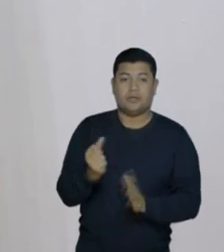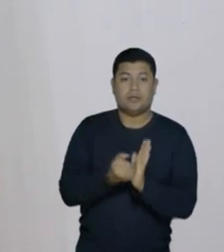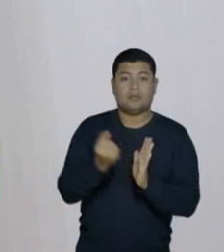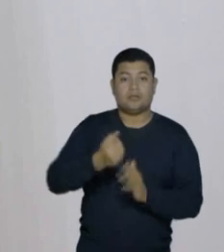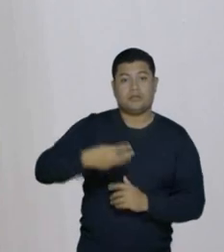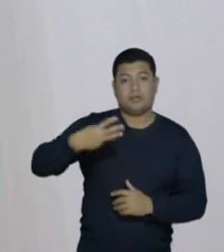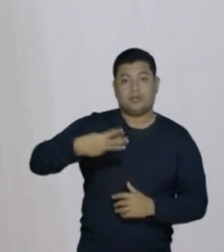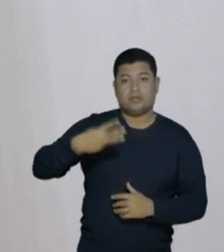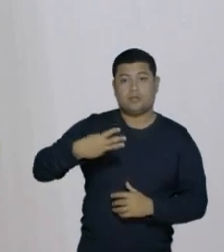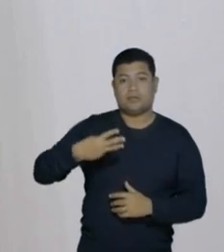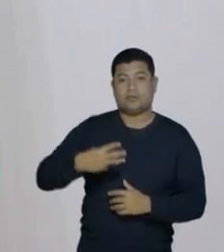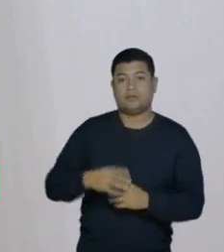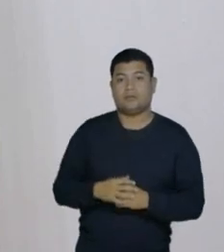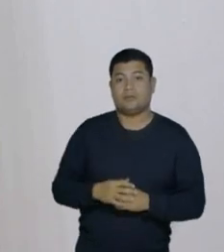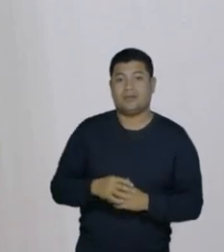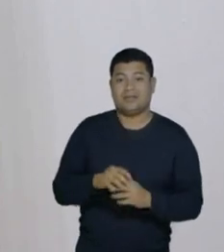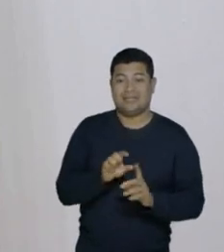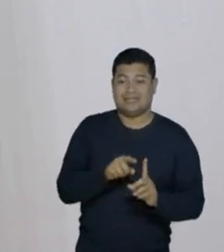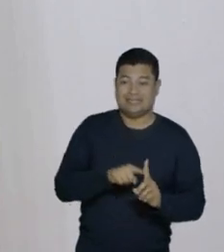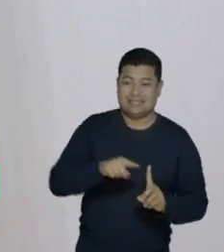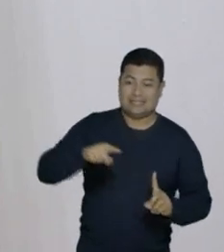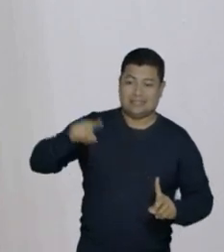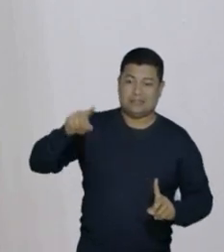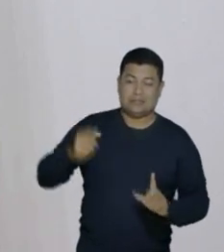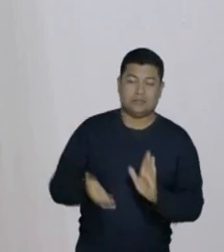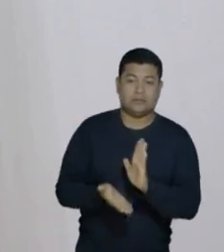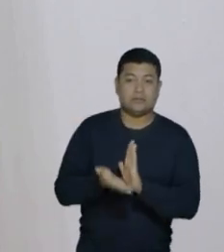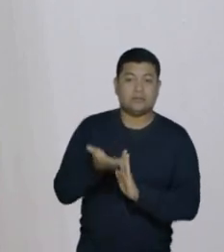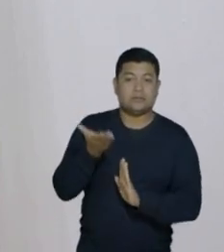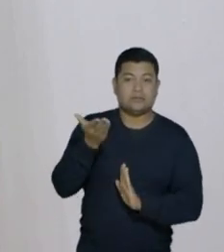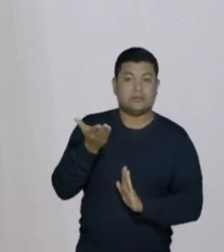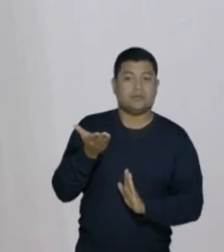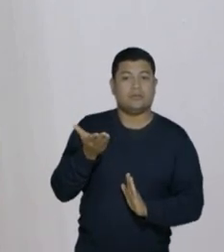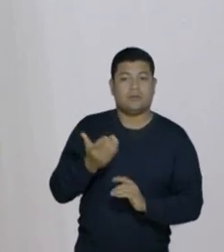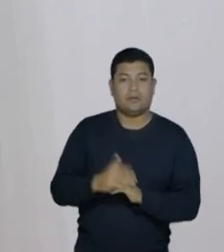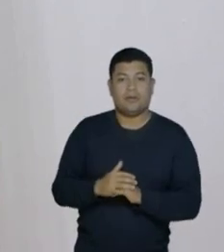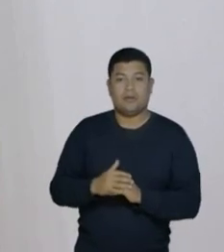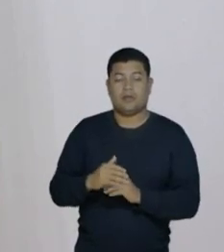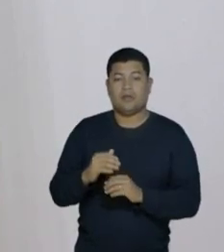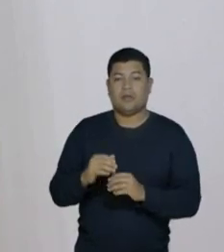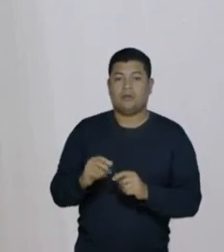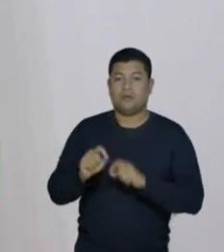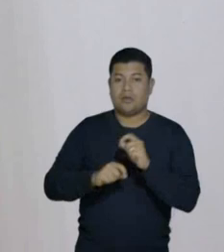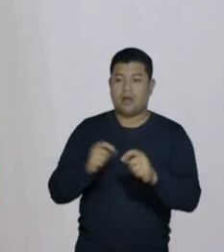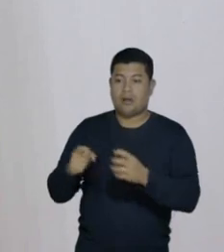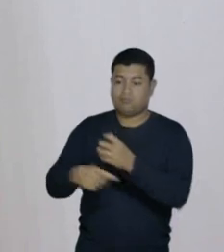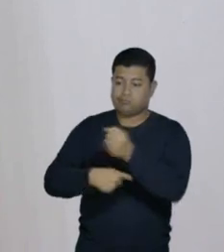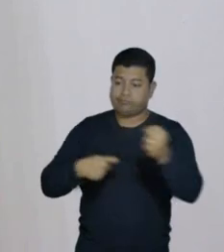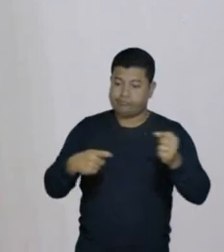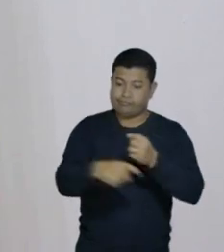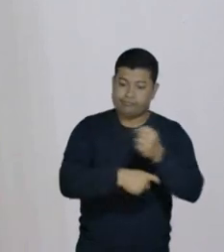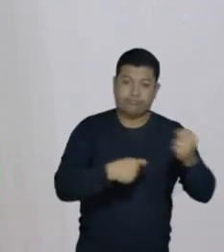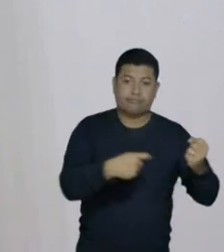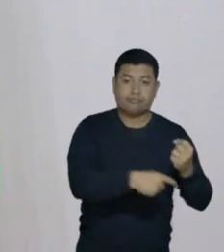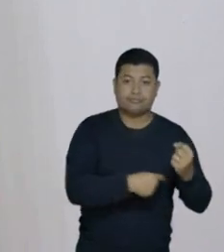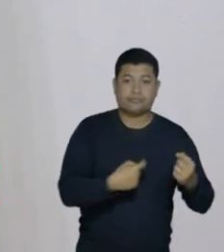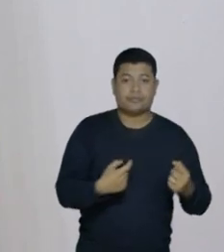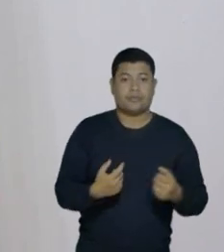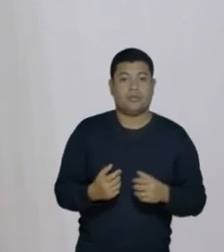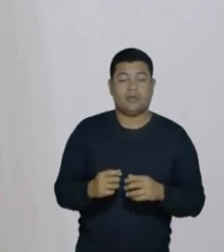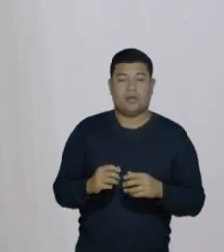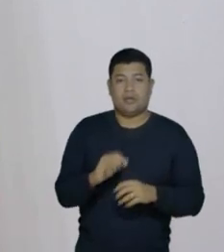disparo ou terceiro maior índice de desmatamento da mata atlântica no país entre os meses de outubro de